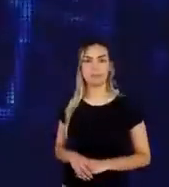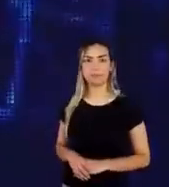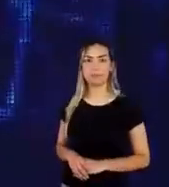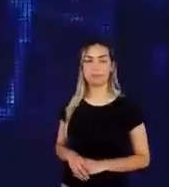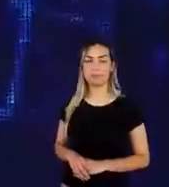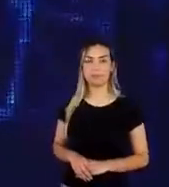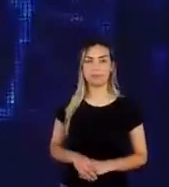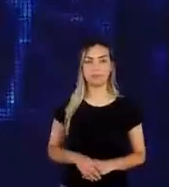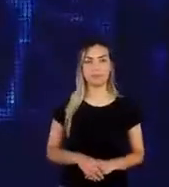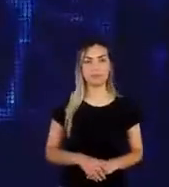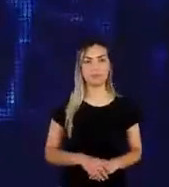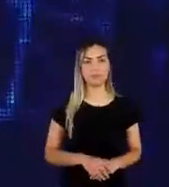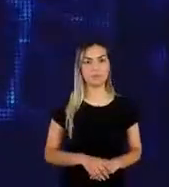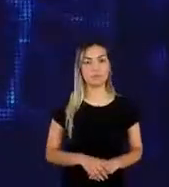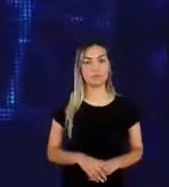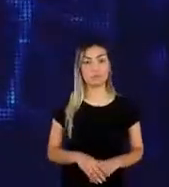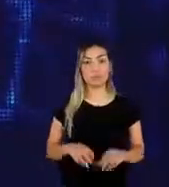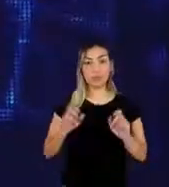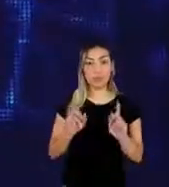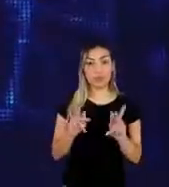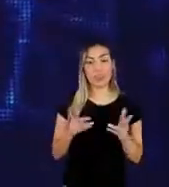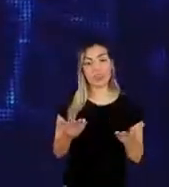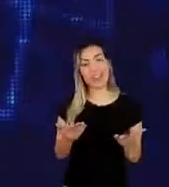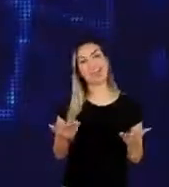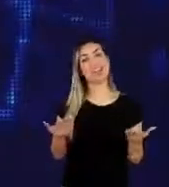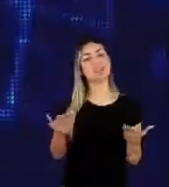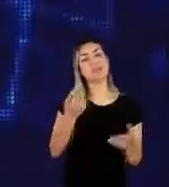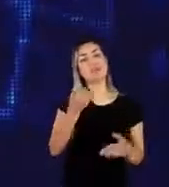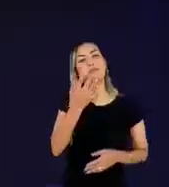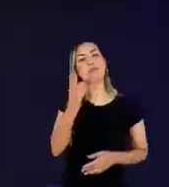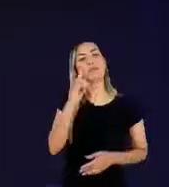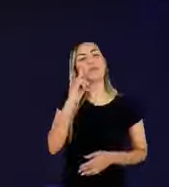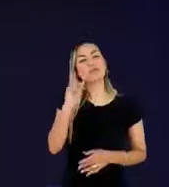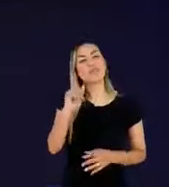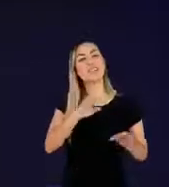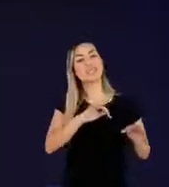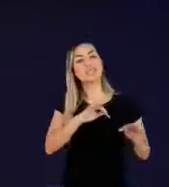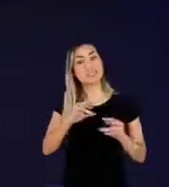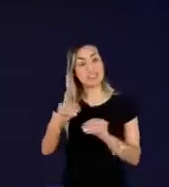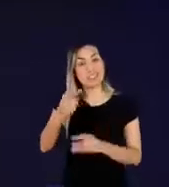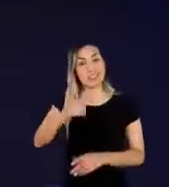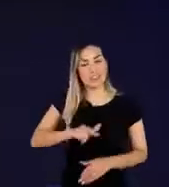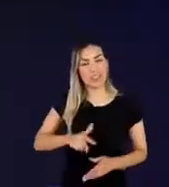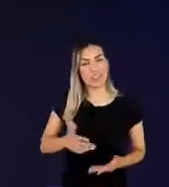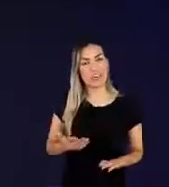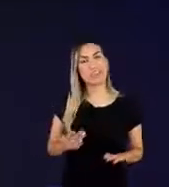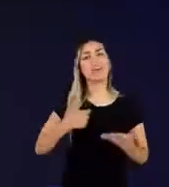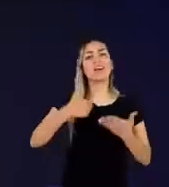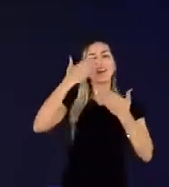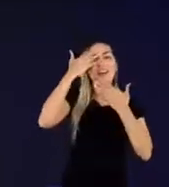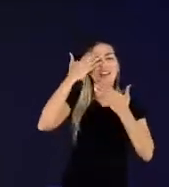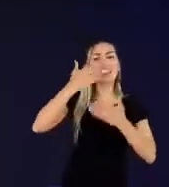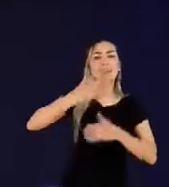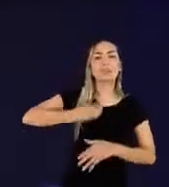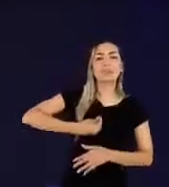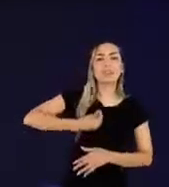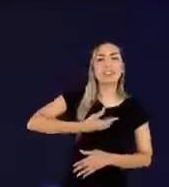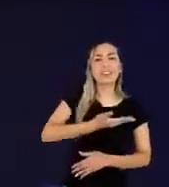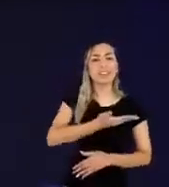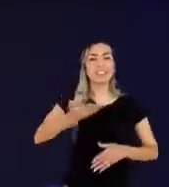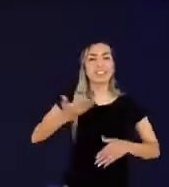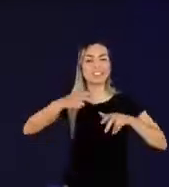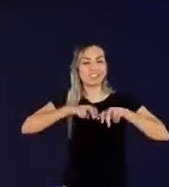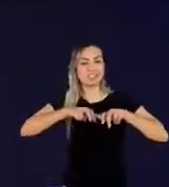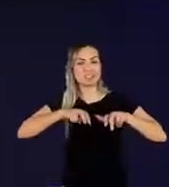Ok. Bom, mais uma vez, bom dia a todos. Agradeço aqui a presença aqui dos nossos panelistas aqui, né,